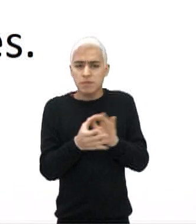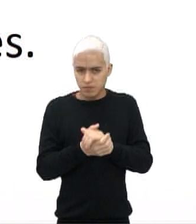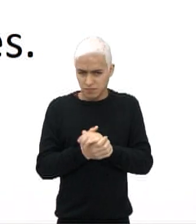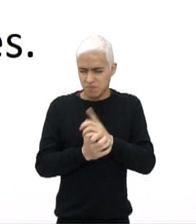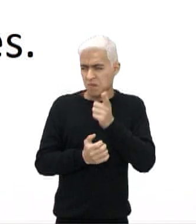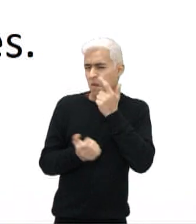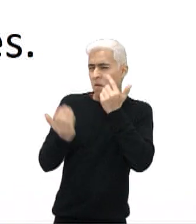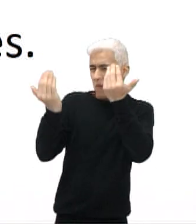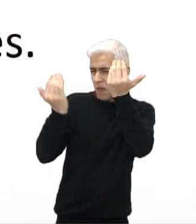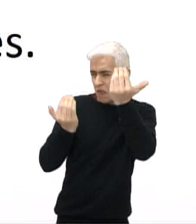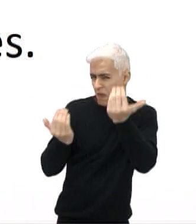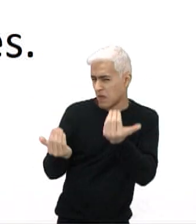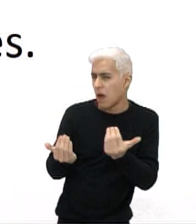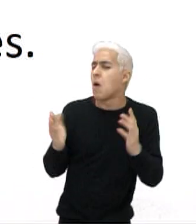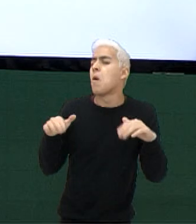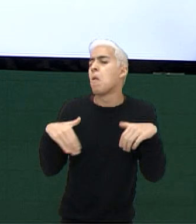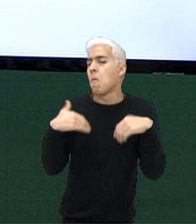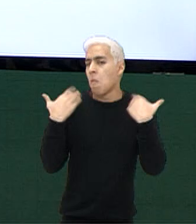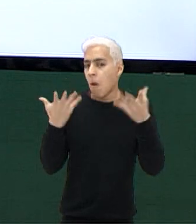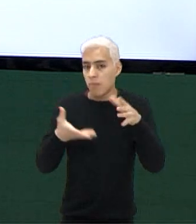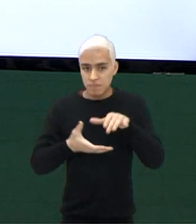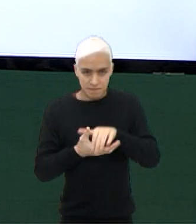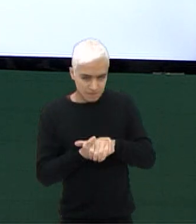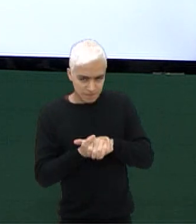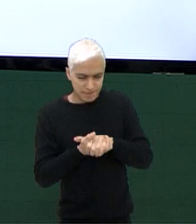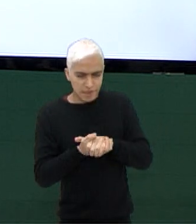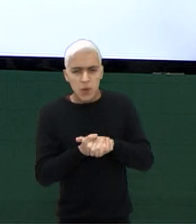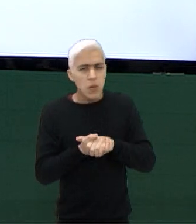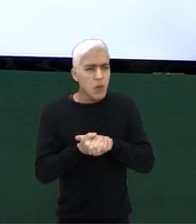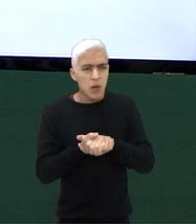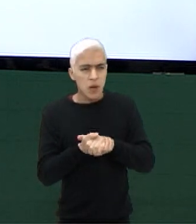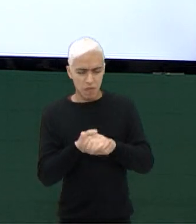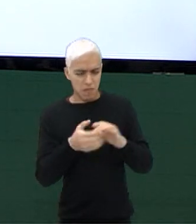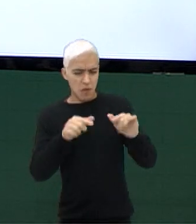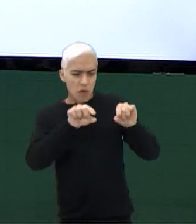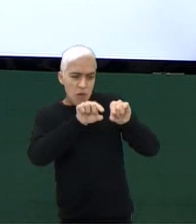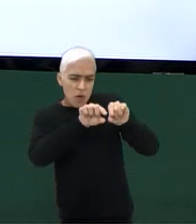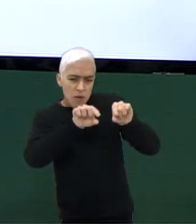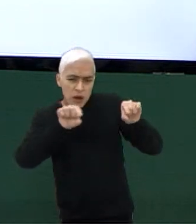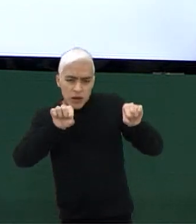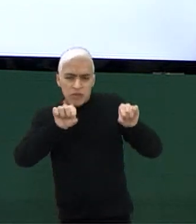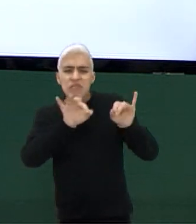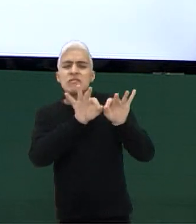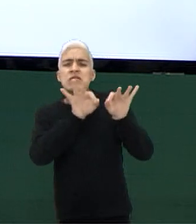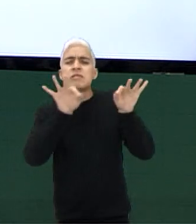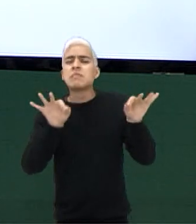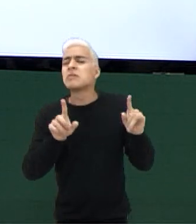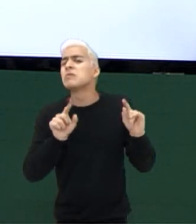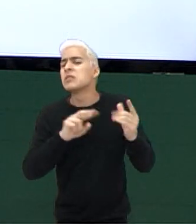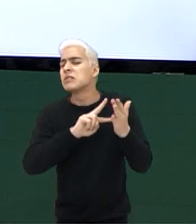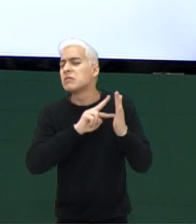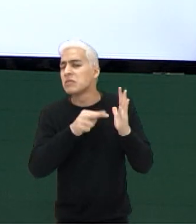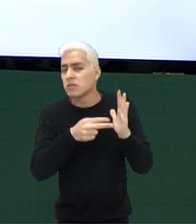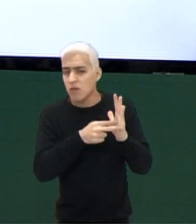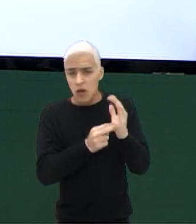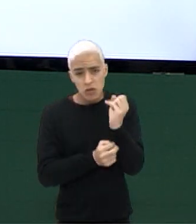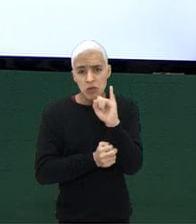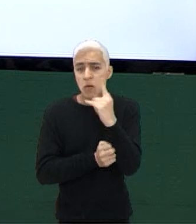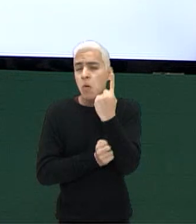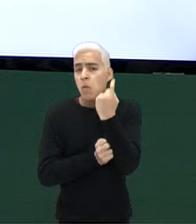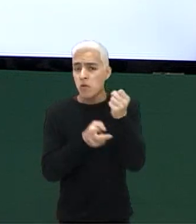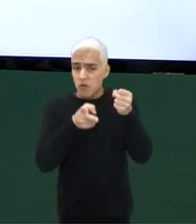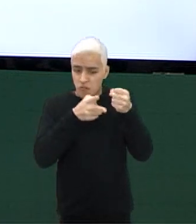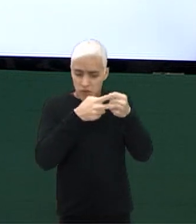Vamos analisar aqui. É composta por um período simples. Quando que eu vou ter um período simples? Quando eu tenho um único